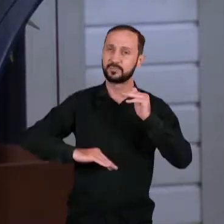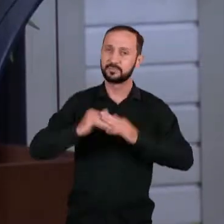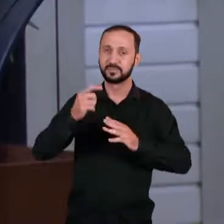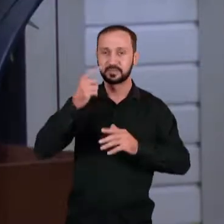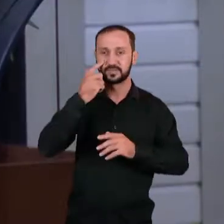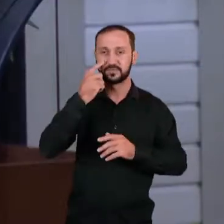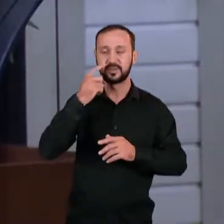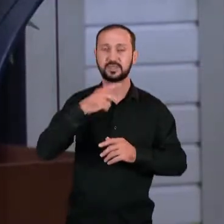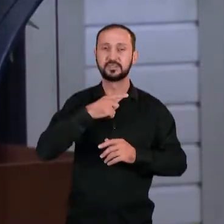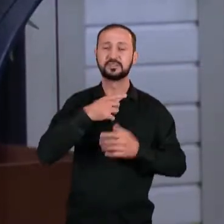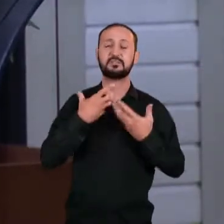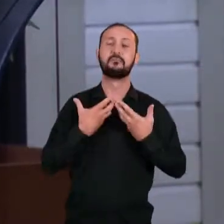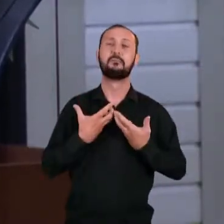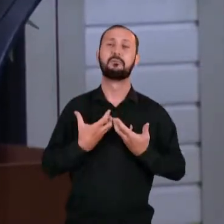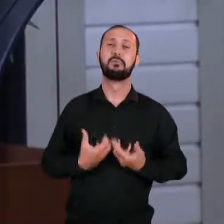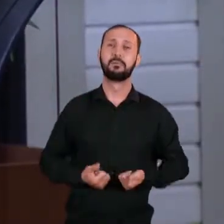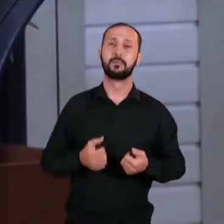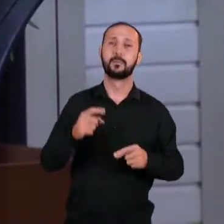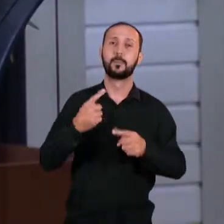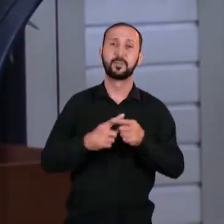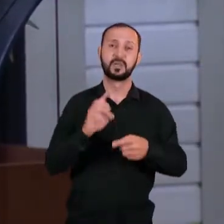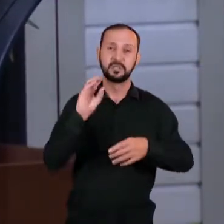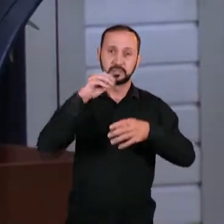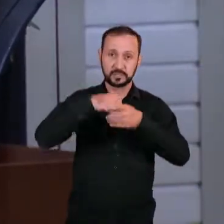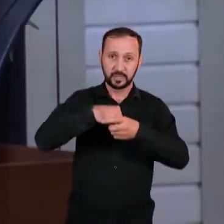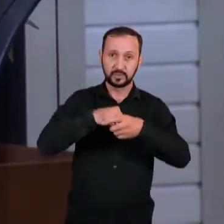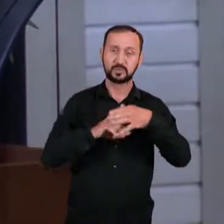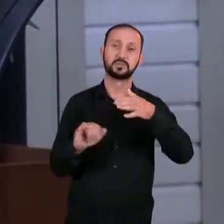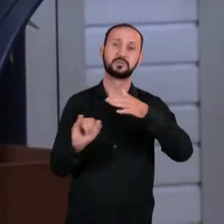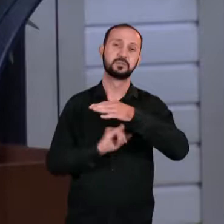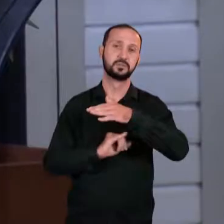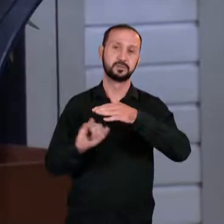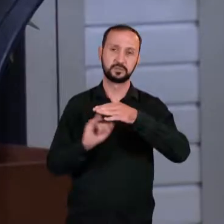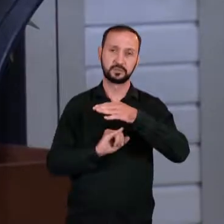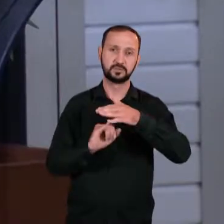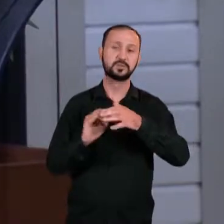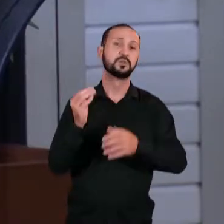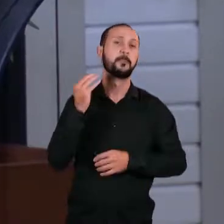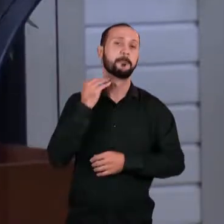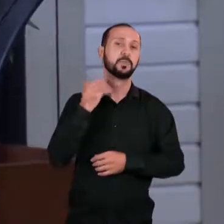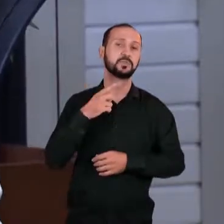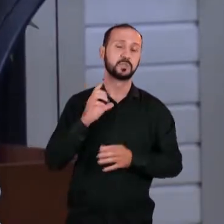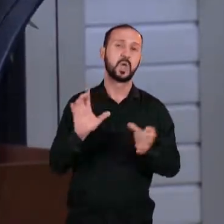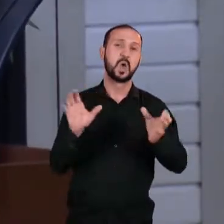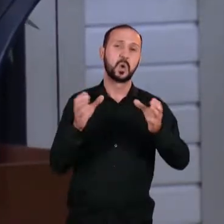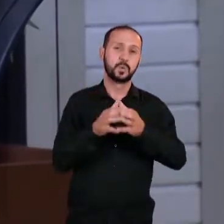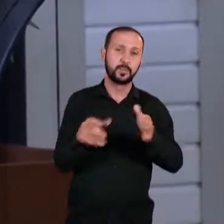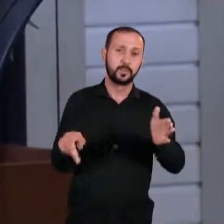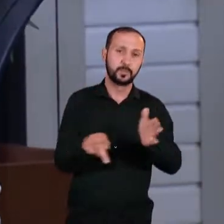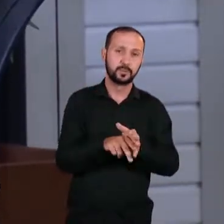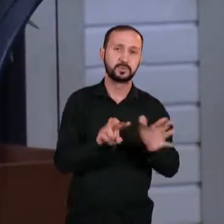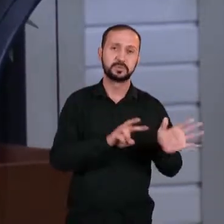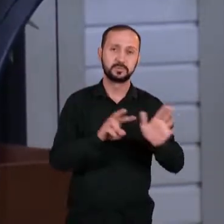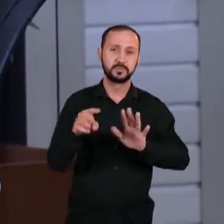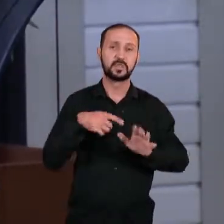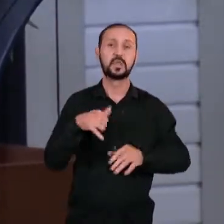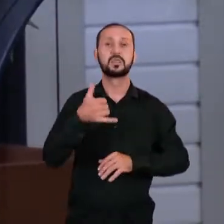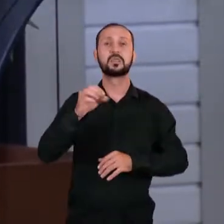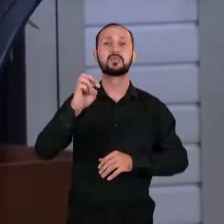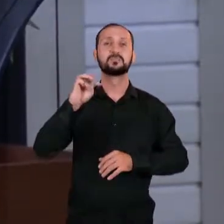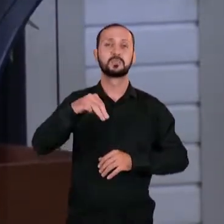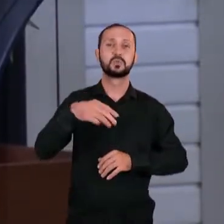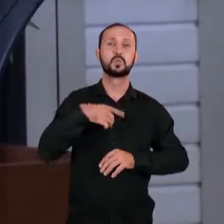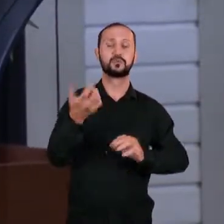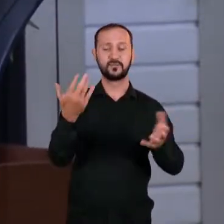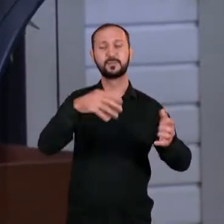maior de esgotamento, tanto que dentro dessas instituições, principalmente de banco, já tem grupos que semanalmente tem ali 10 minutinhos de relaxamento para